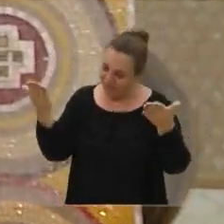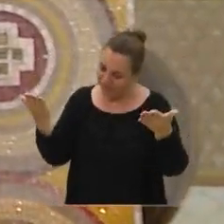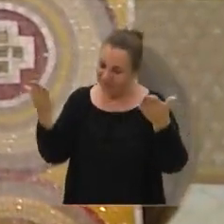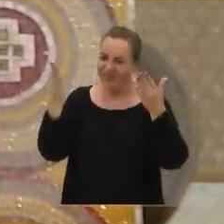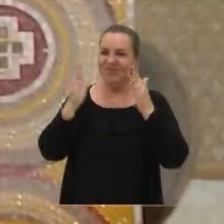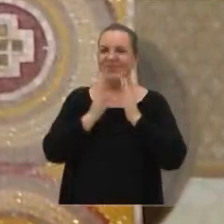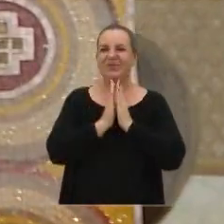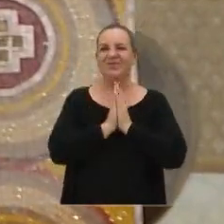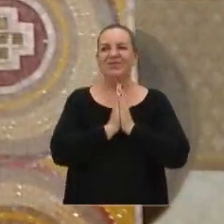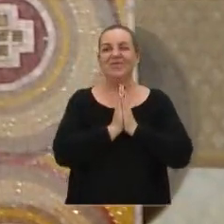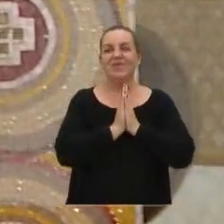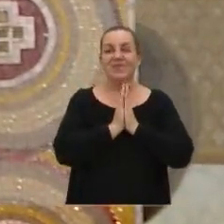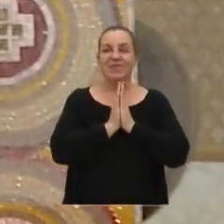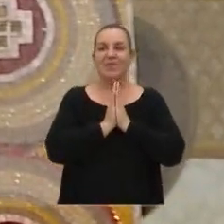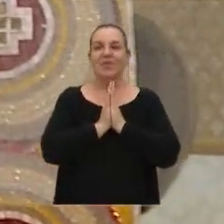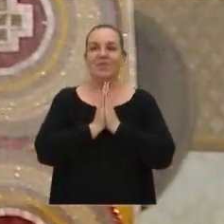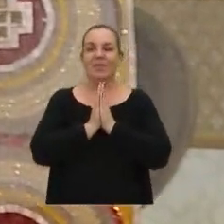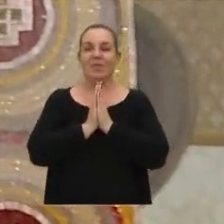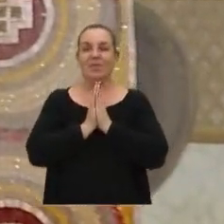aleluia.